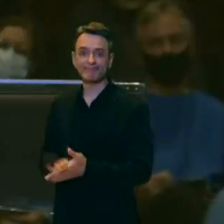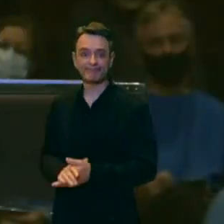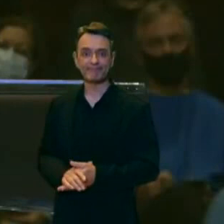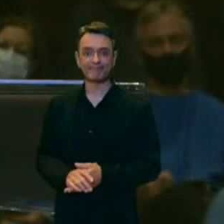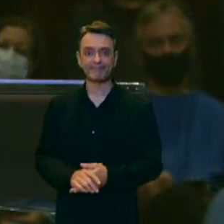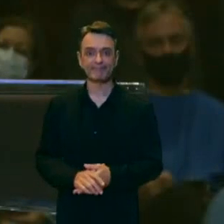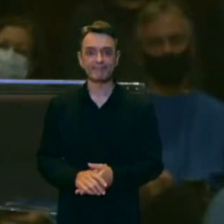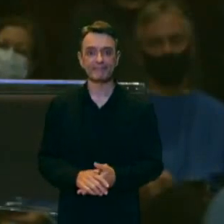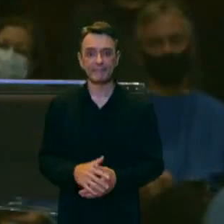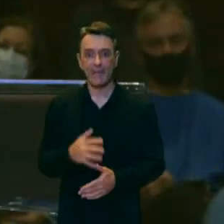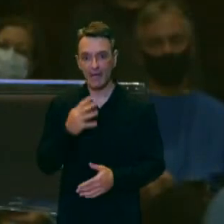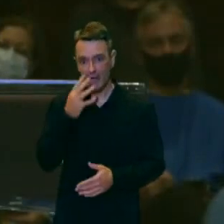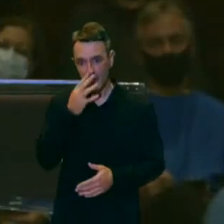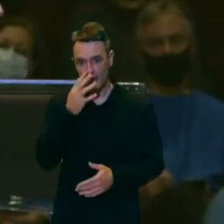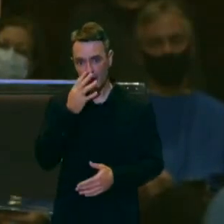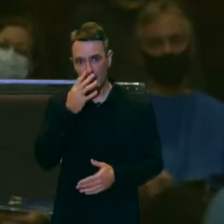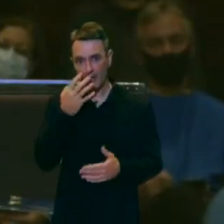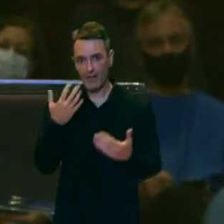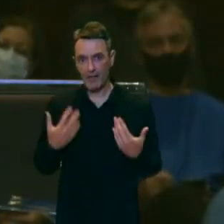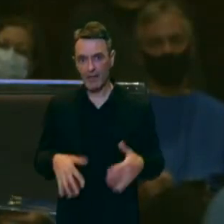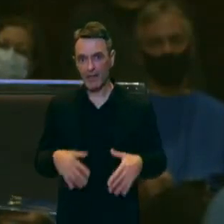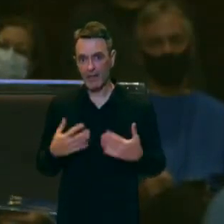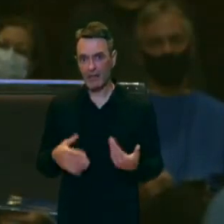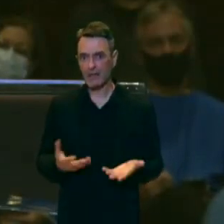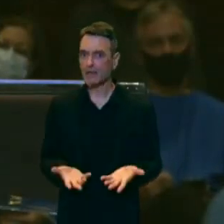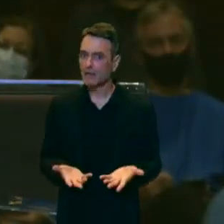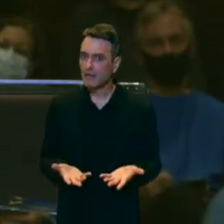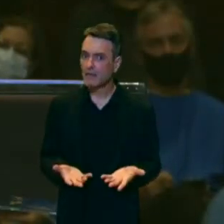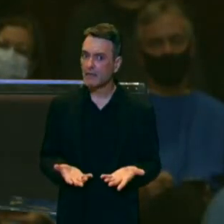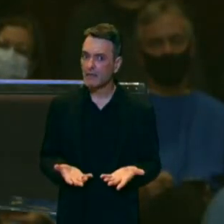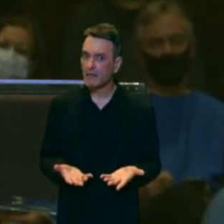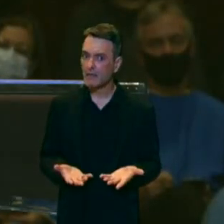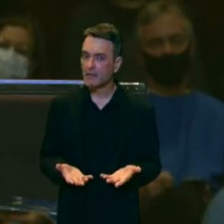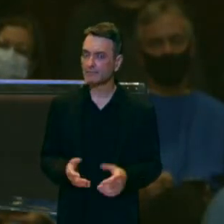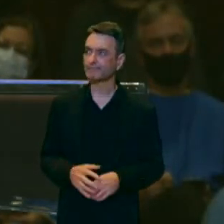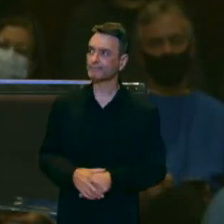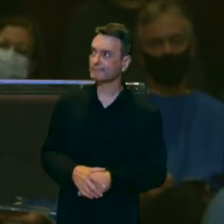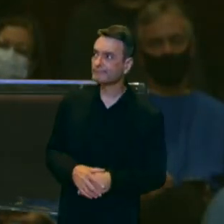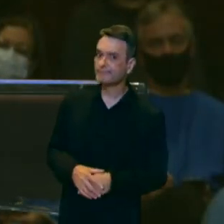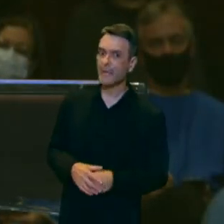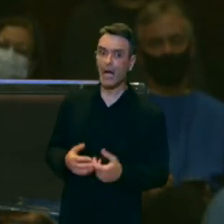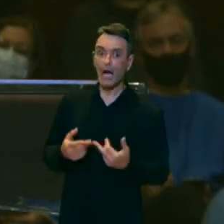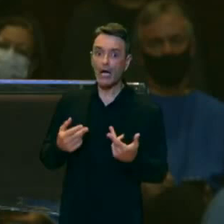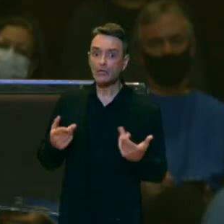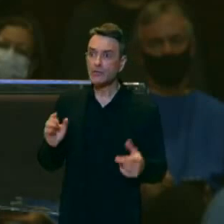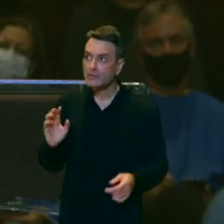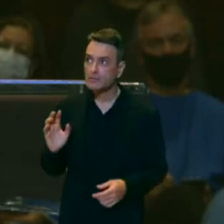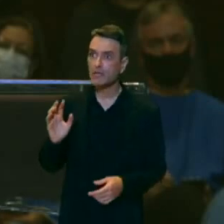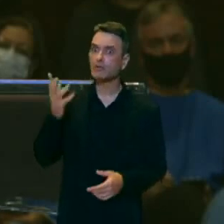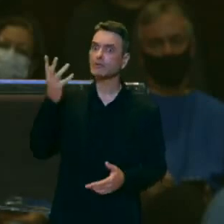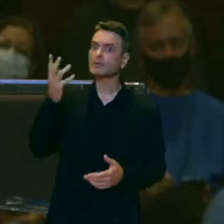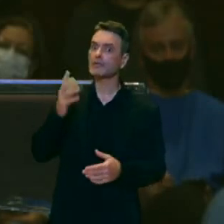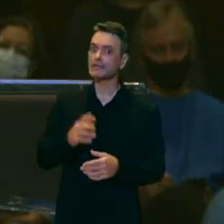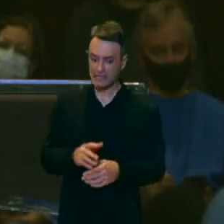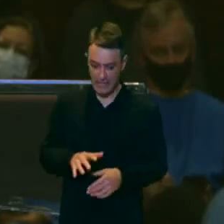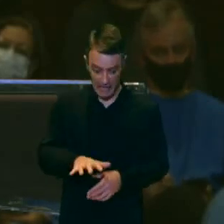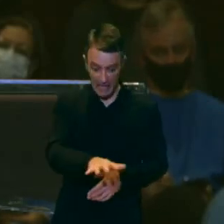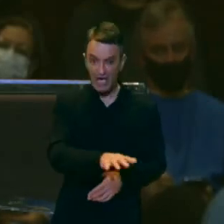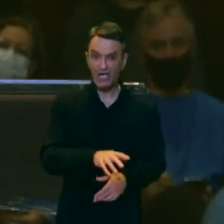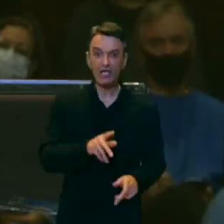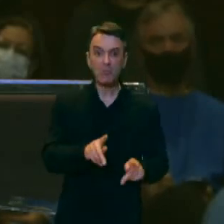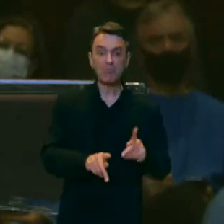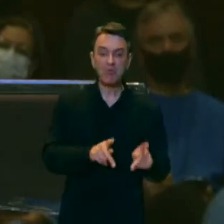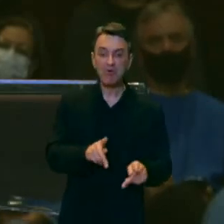porque, mesmo com os sinais que vão acontecer, aquele povo